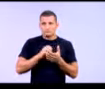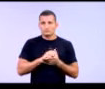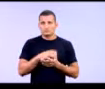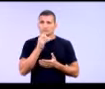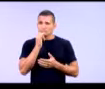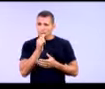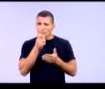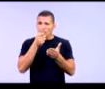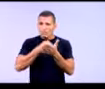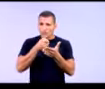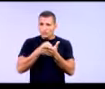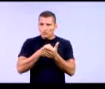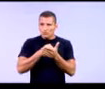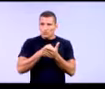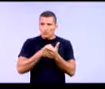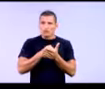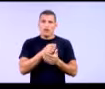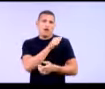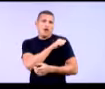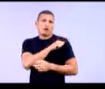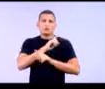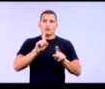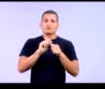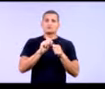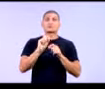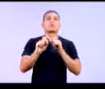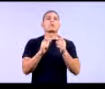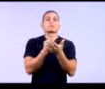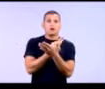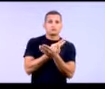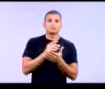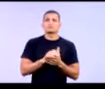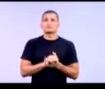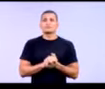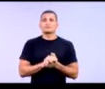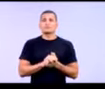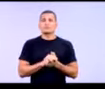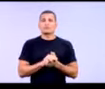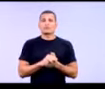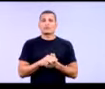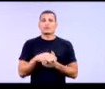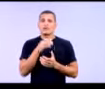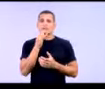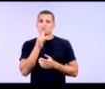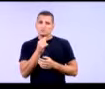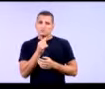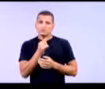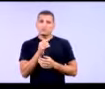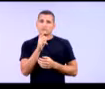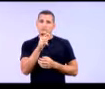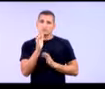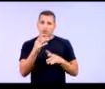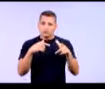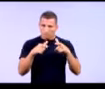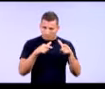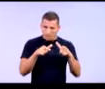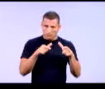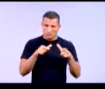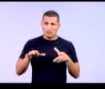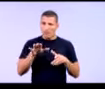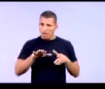seja obrigatório e o aluno não quiser, o que acontece? E se você já trabalha na área, já exerce a profissão,